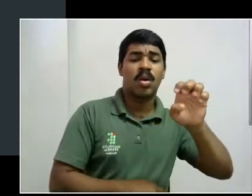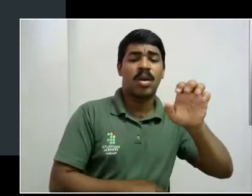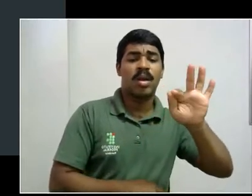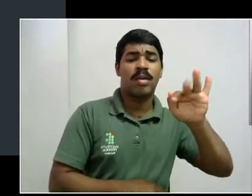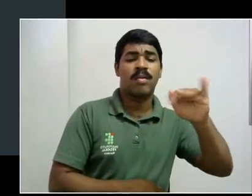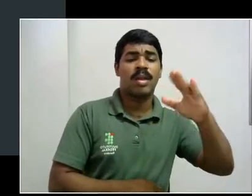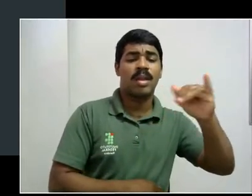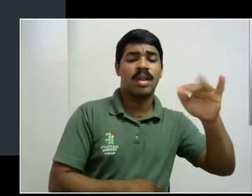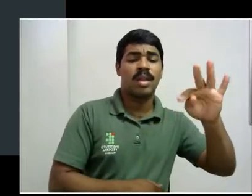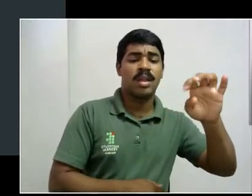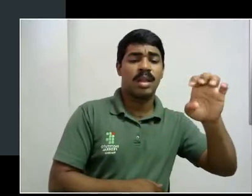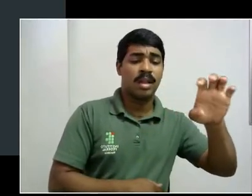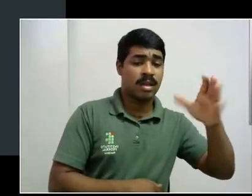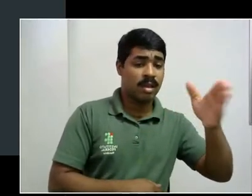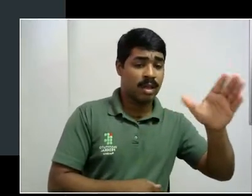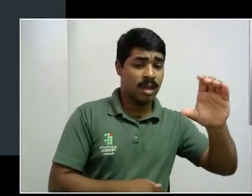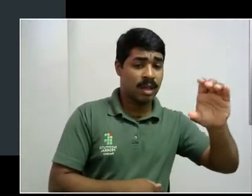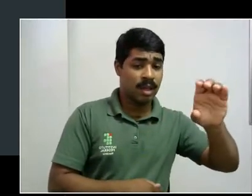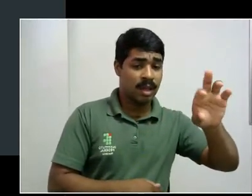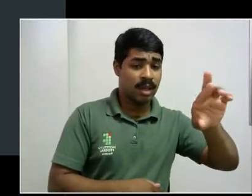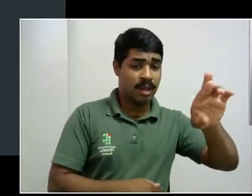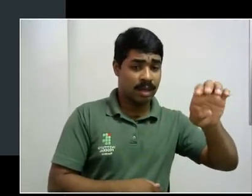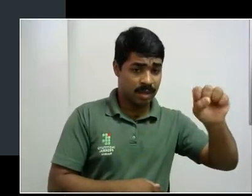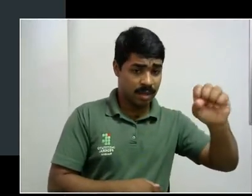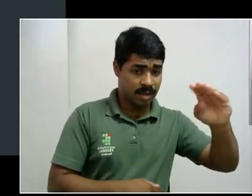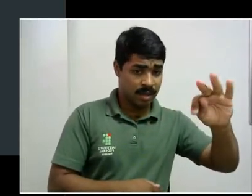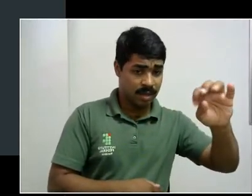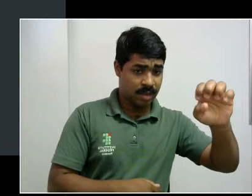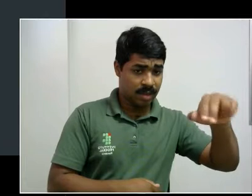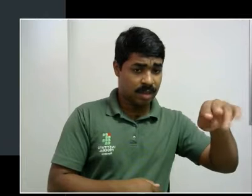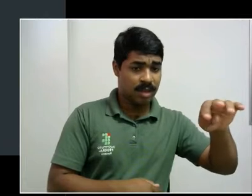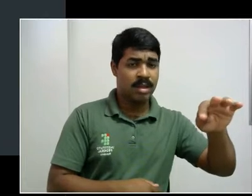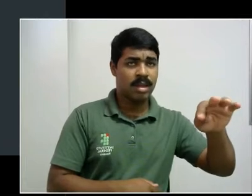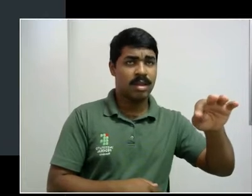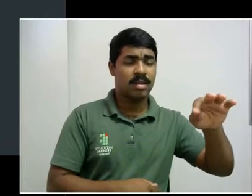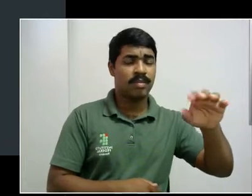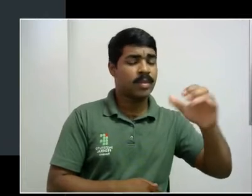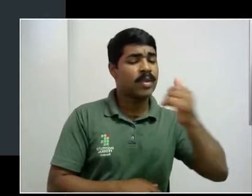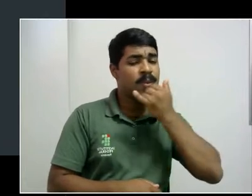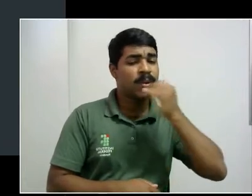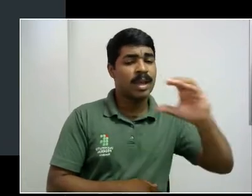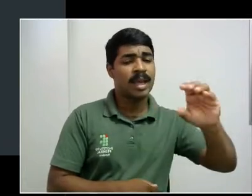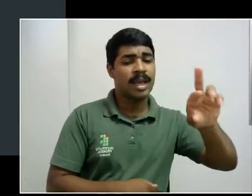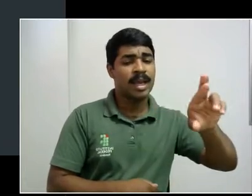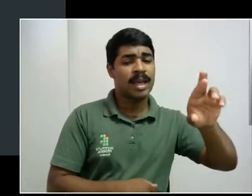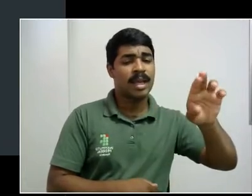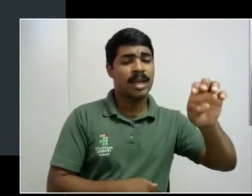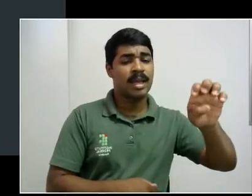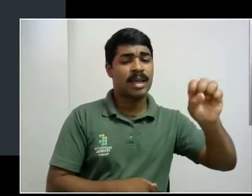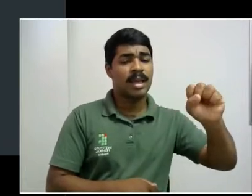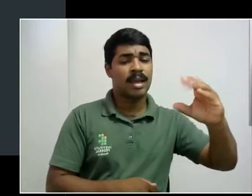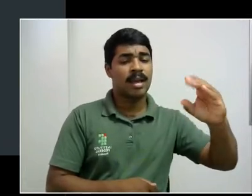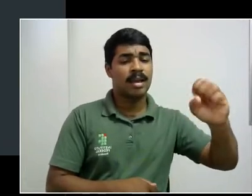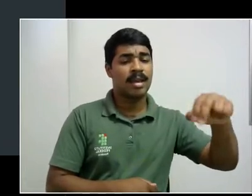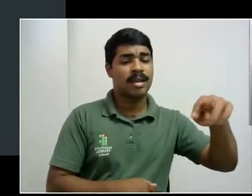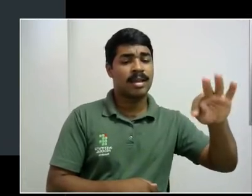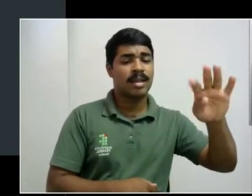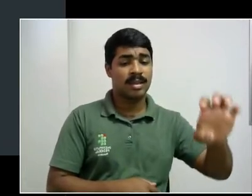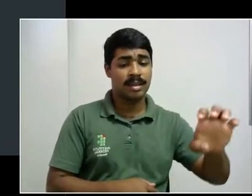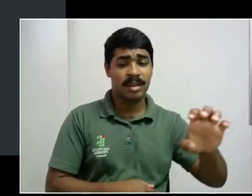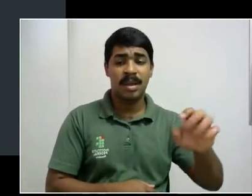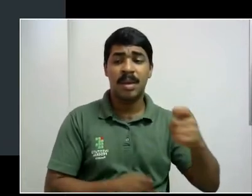Então, ela é crescente quando o valor do a é positivo. Então, para ela